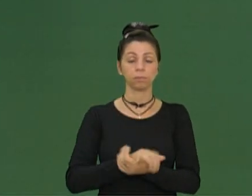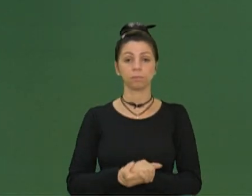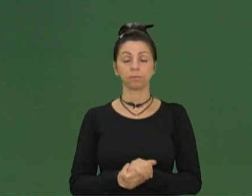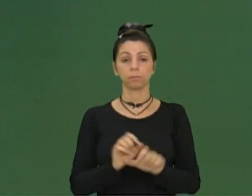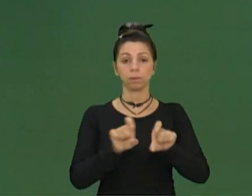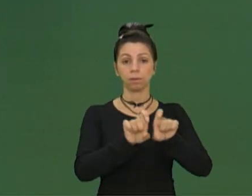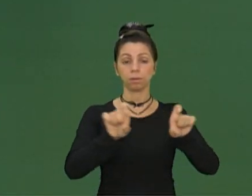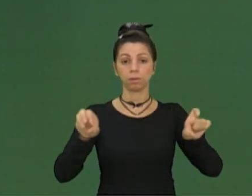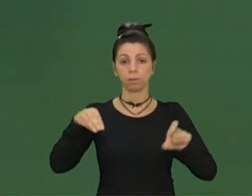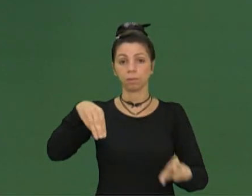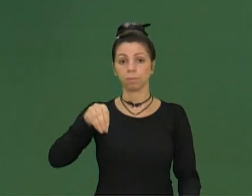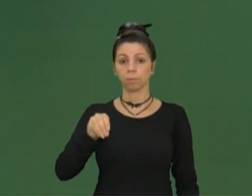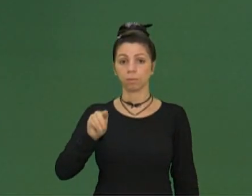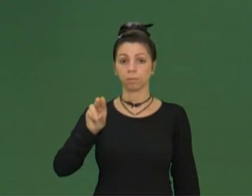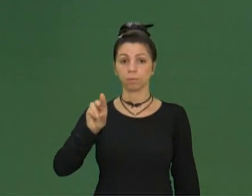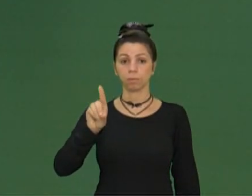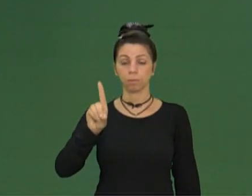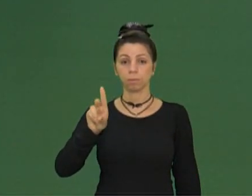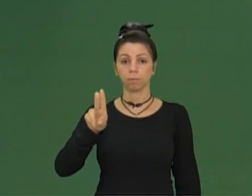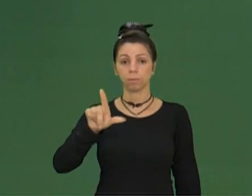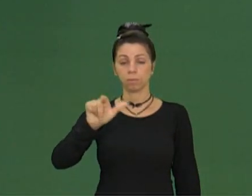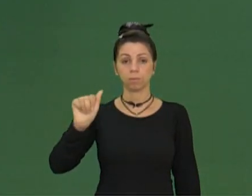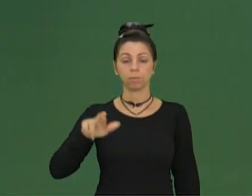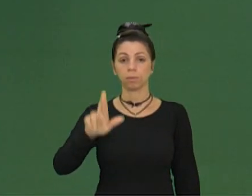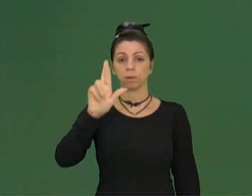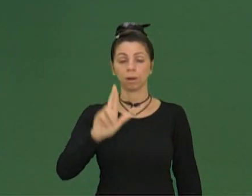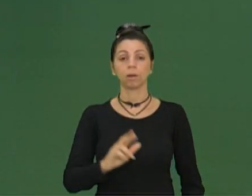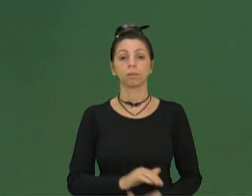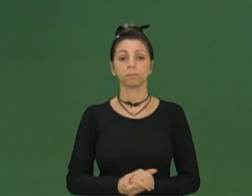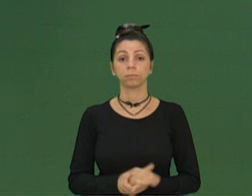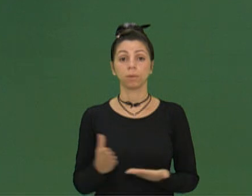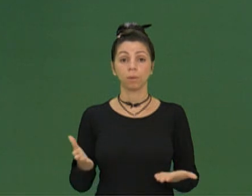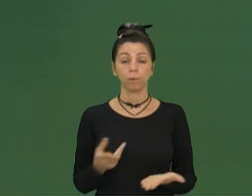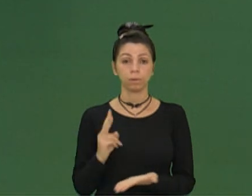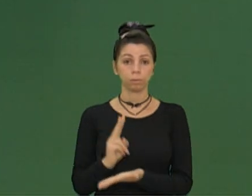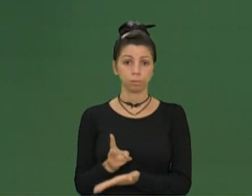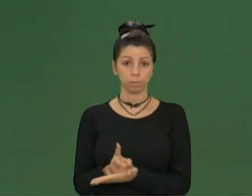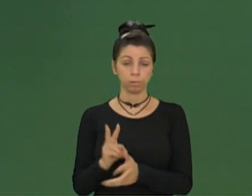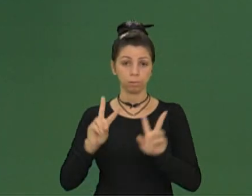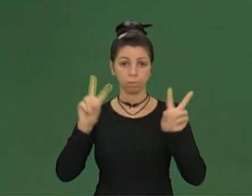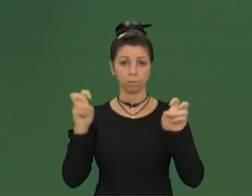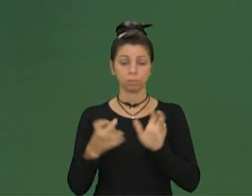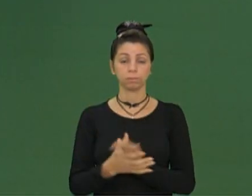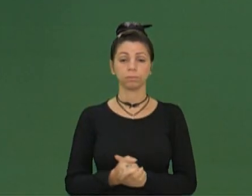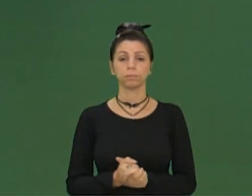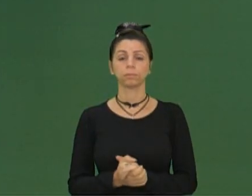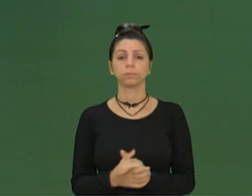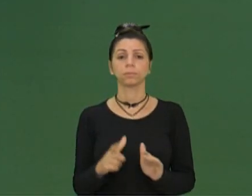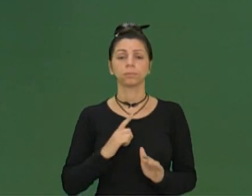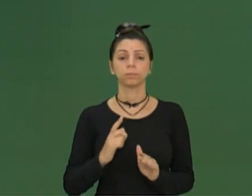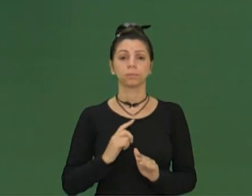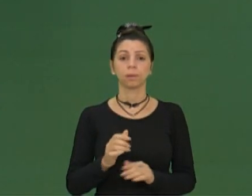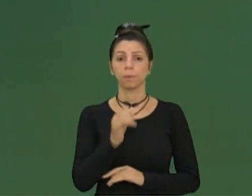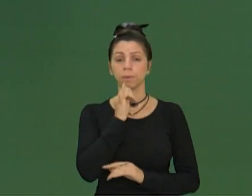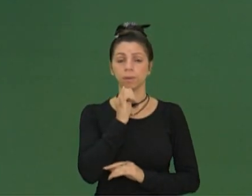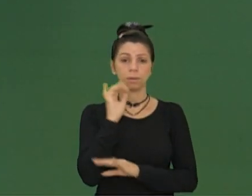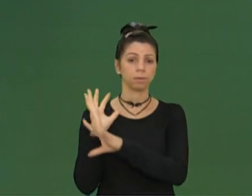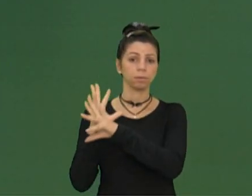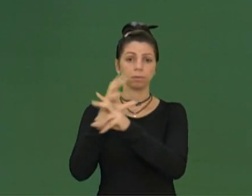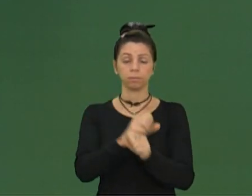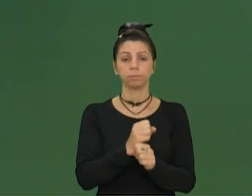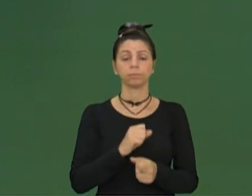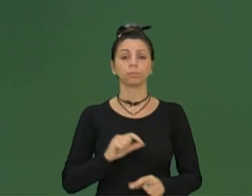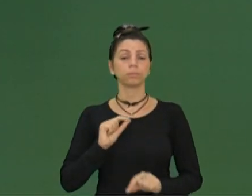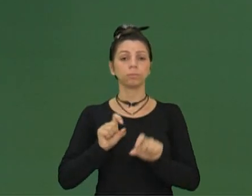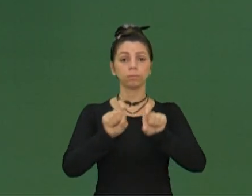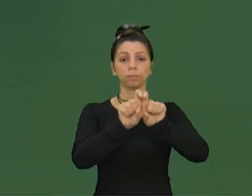modular, certo? Hoje também vamos ver um pouquinho mais dela. Então, aqui eu trouxe uns exemplos para relembrar, que essa equação ela